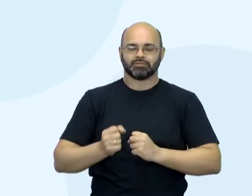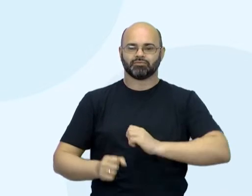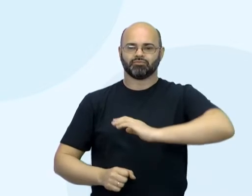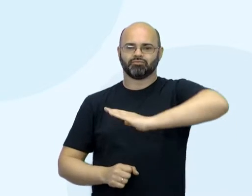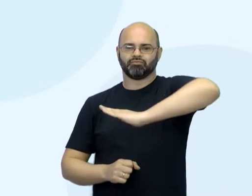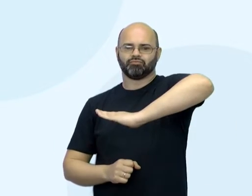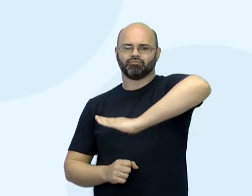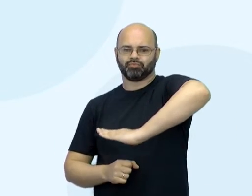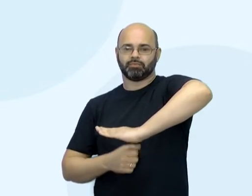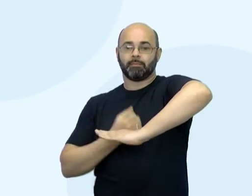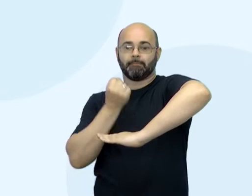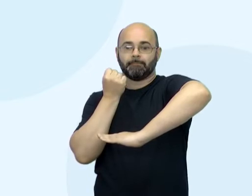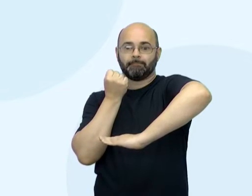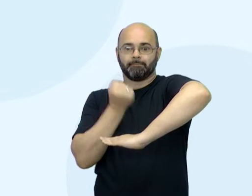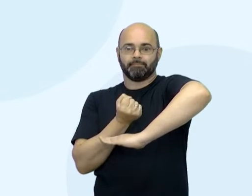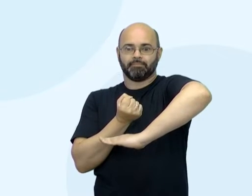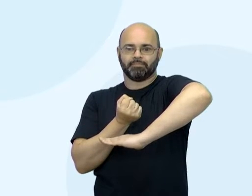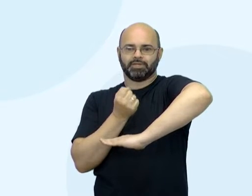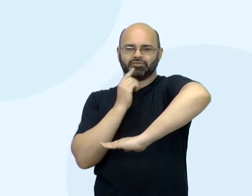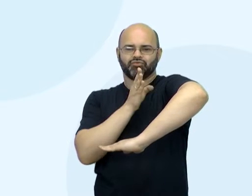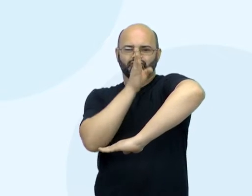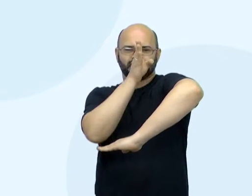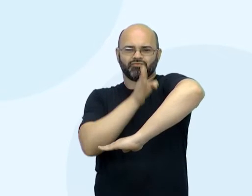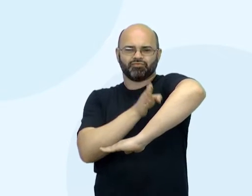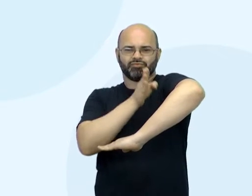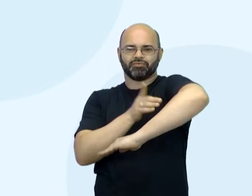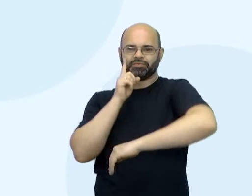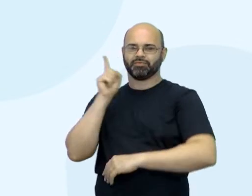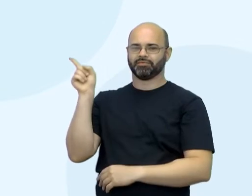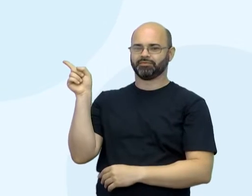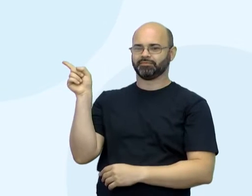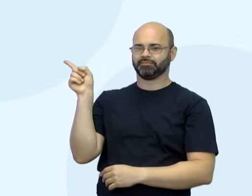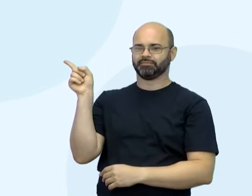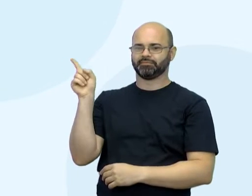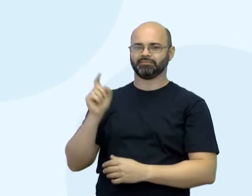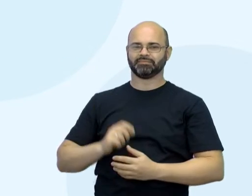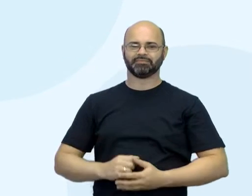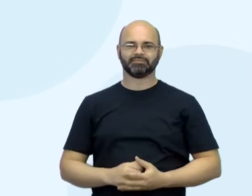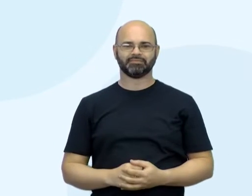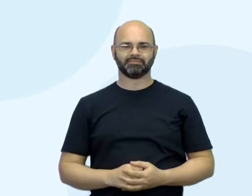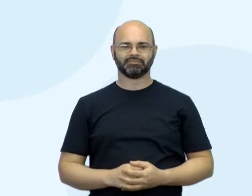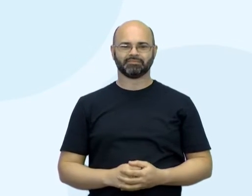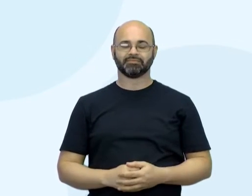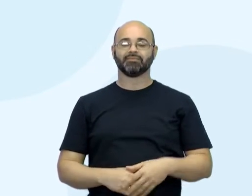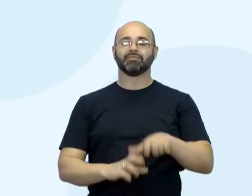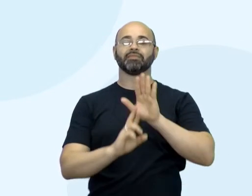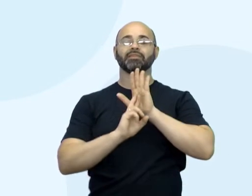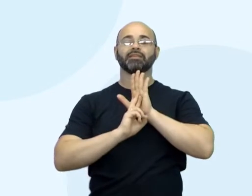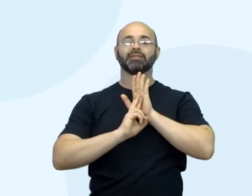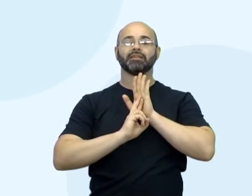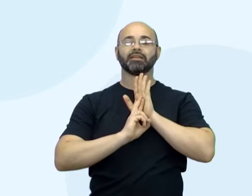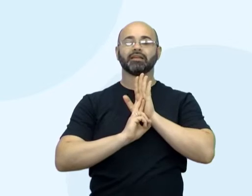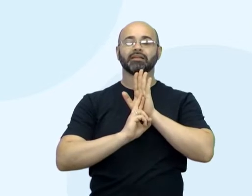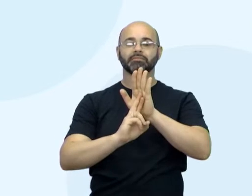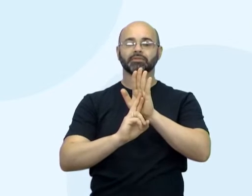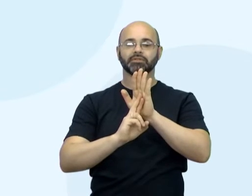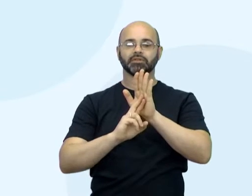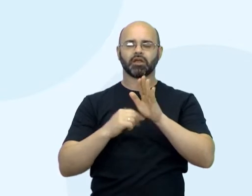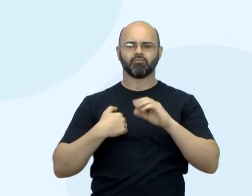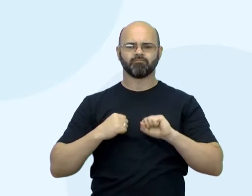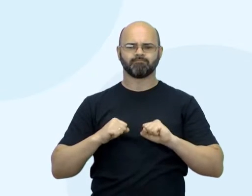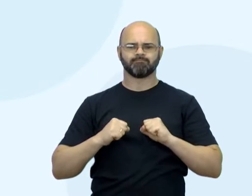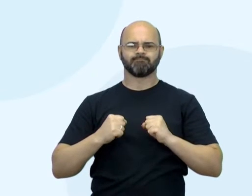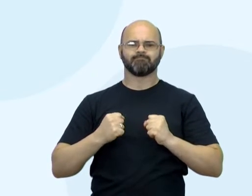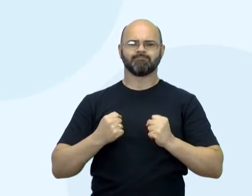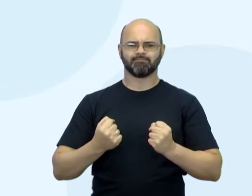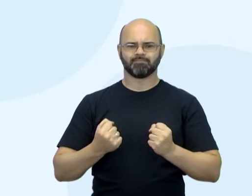força peso, que aqui está representando o que eu quero esforçar, o que eu quero de esforço, e,